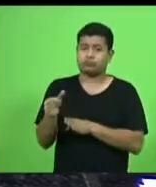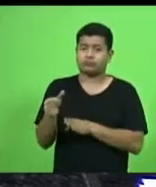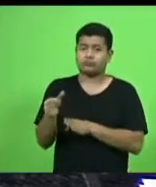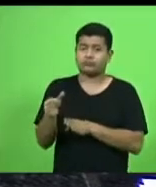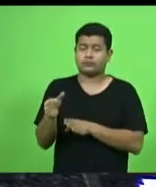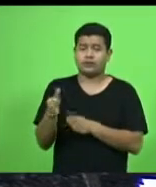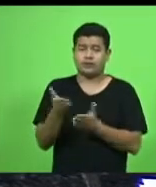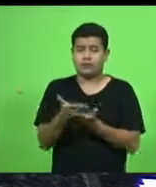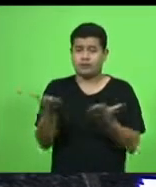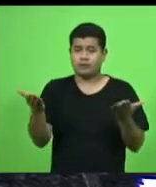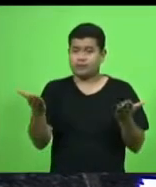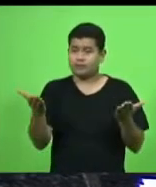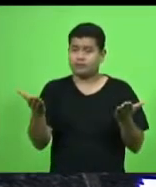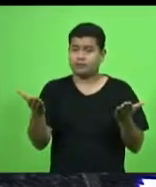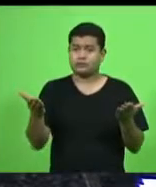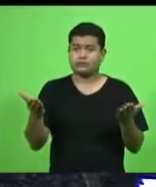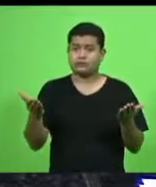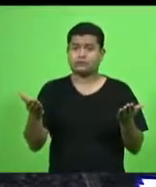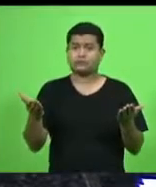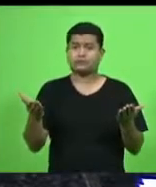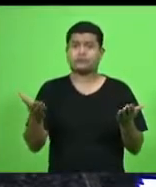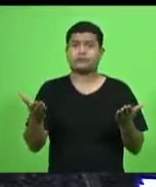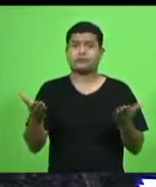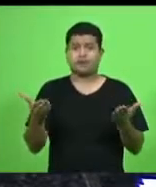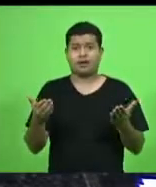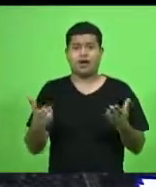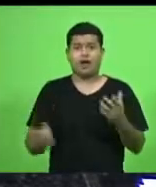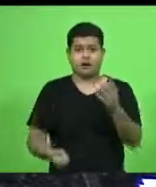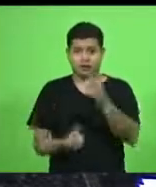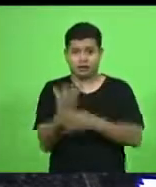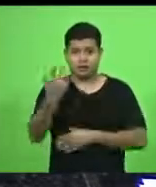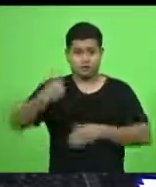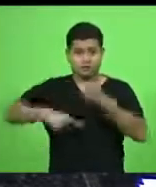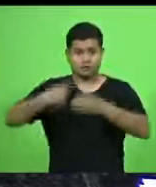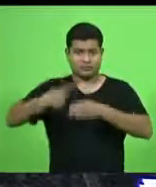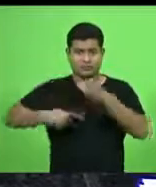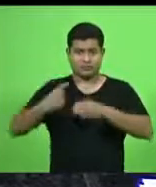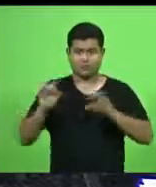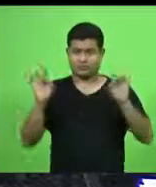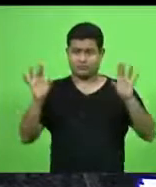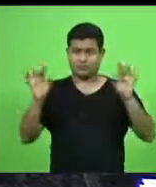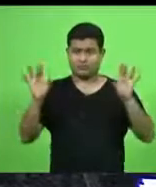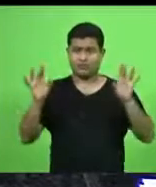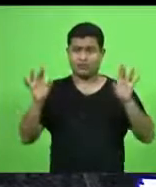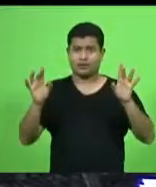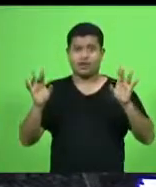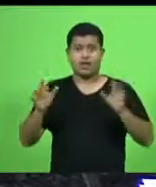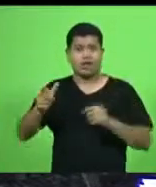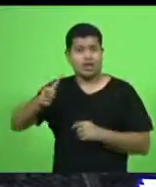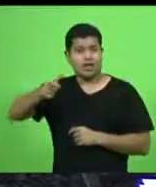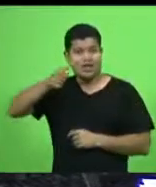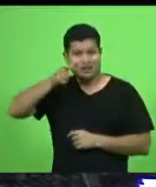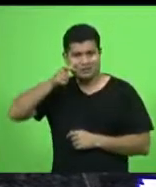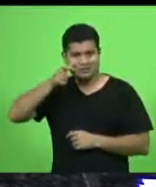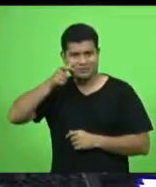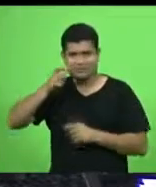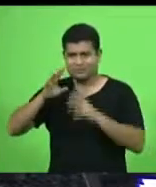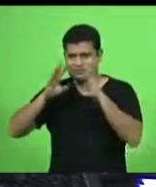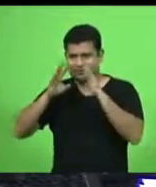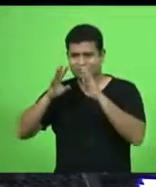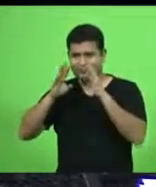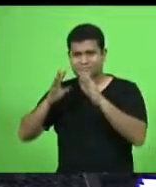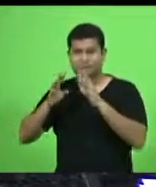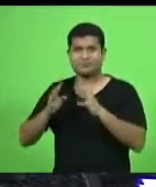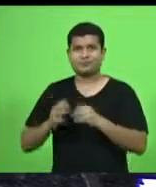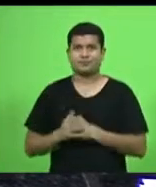a vossas excelências a composição de uma comissão especial de acompanhamento.